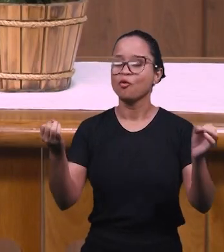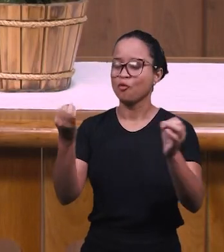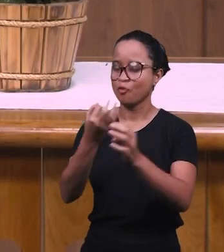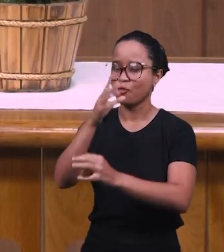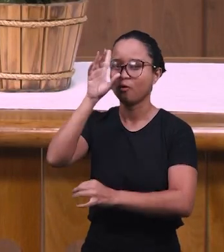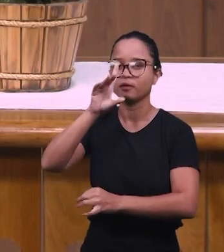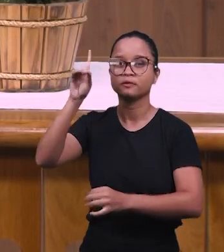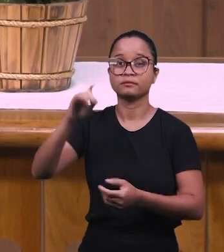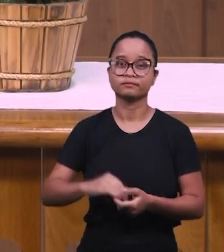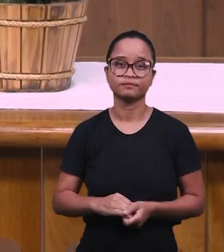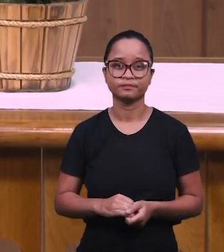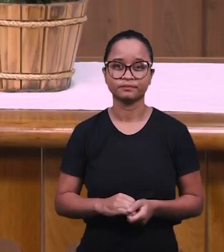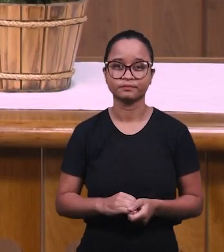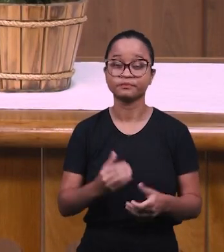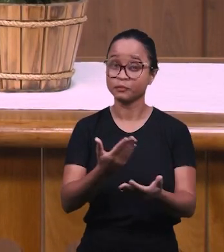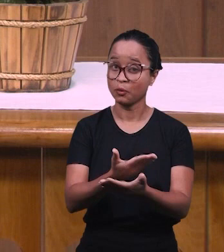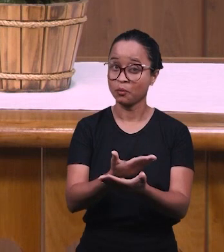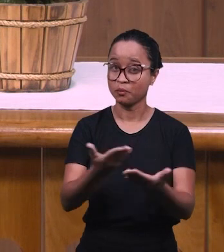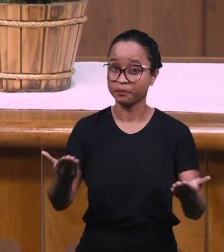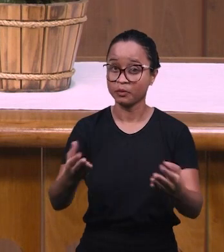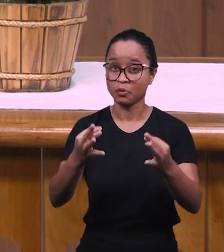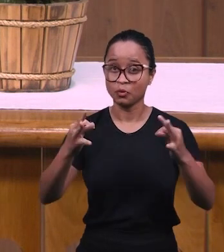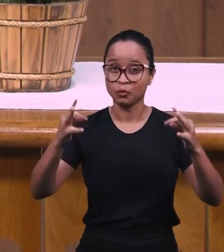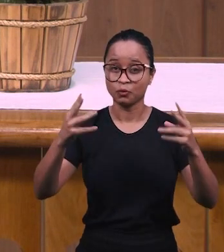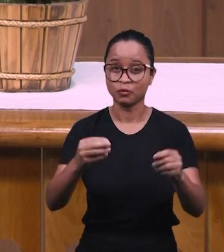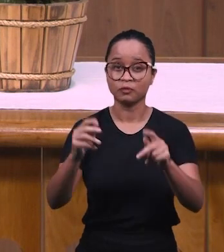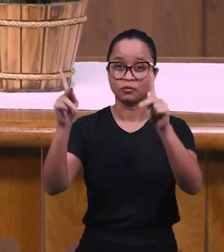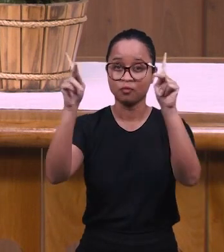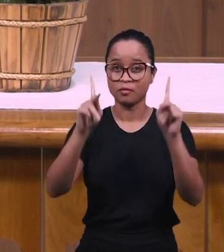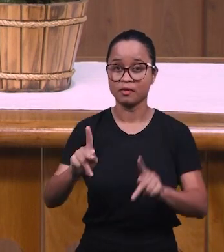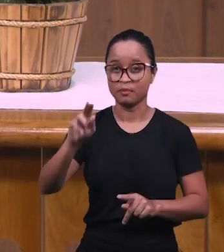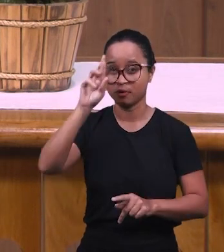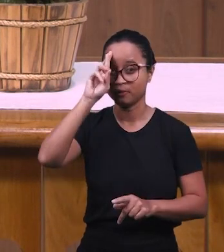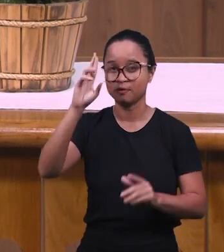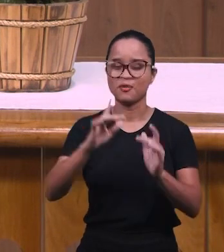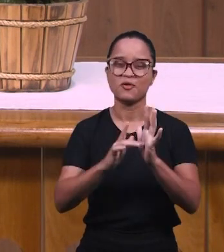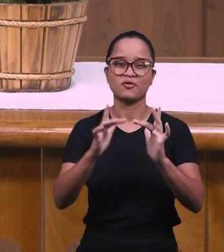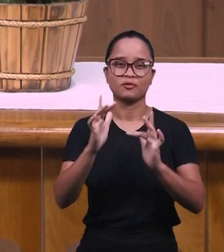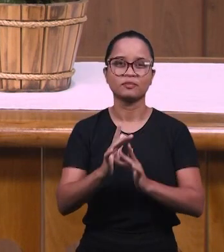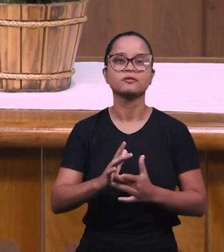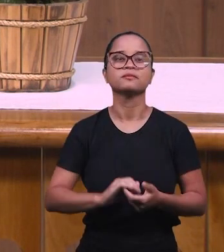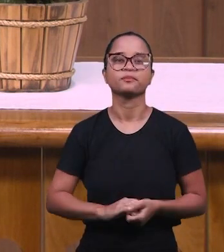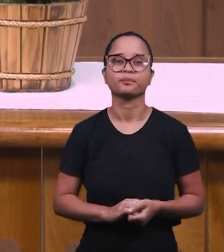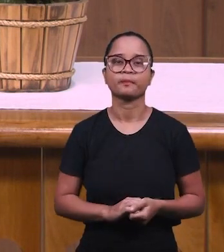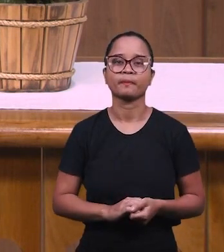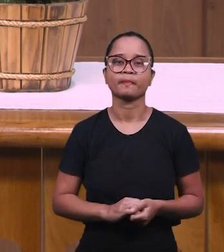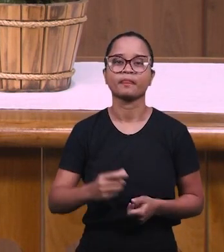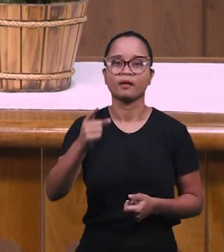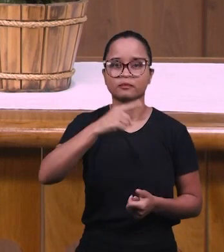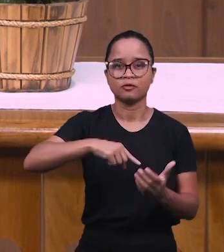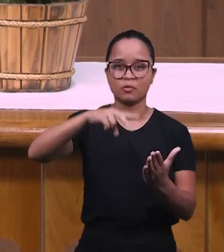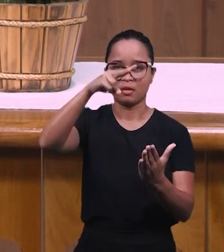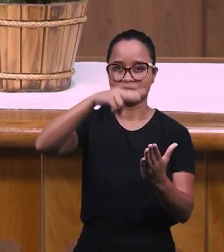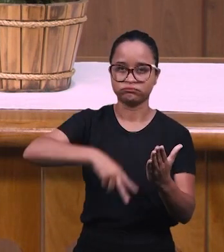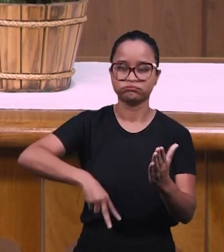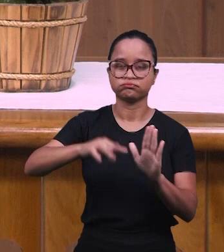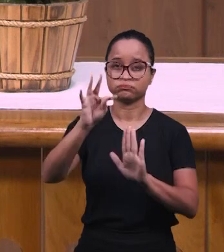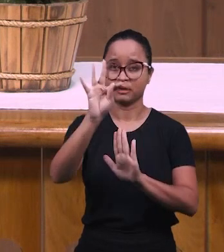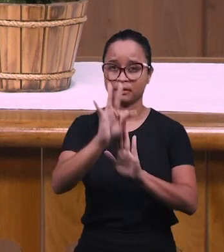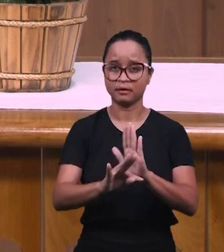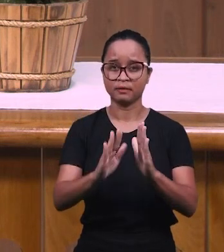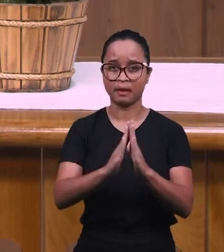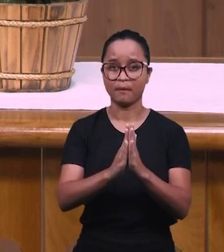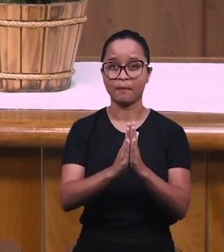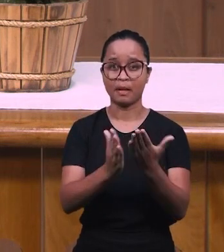Glória a Deus. Saudamos a todos com a paz do Senhor Jesus. Nós vamos ler um texto da palavra do